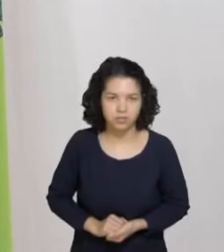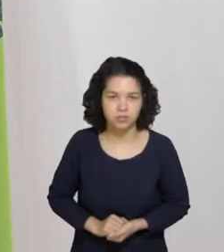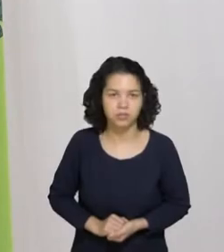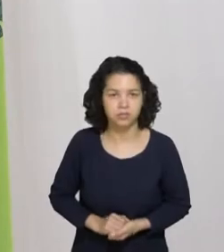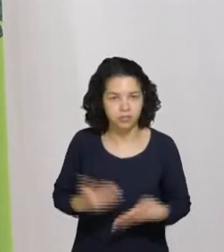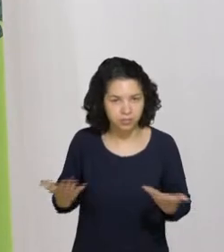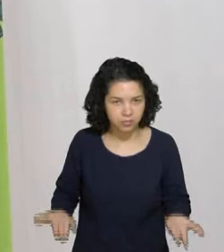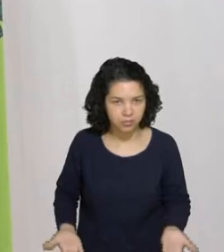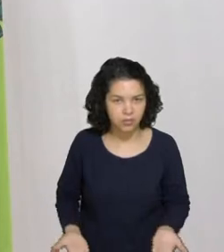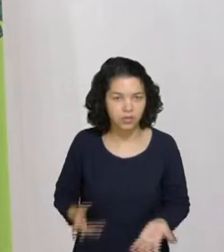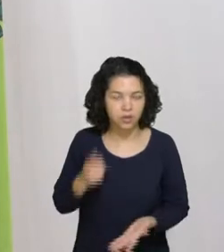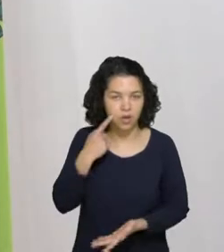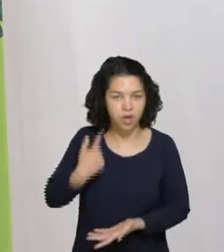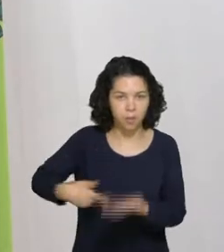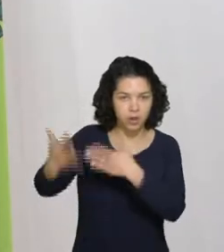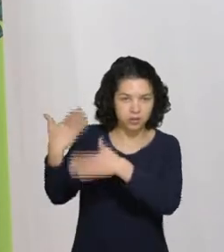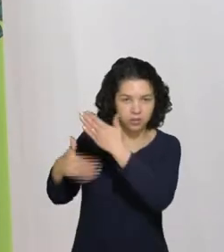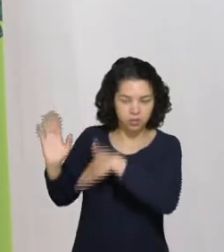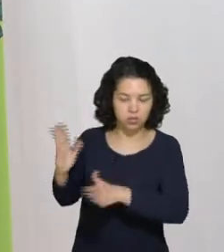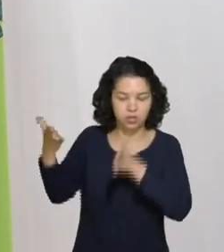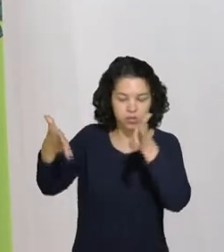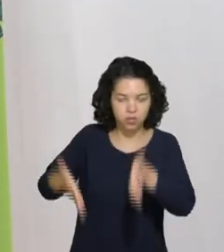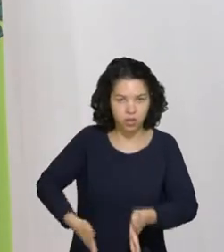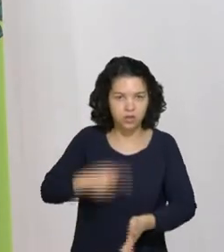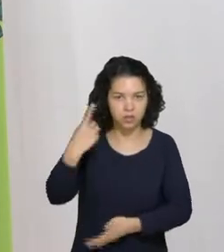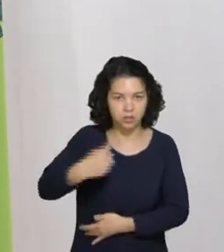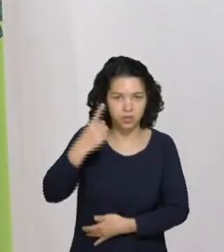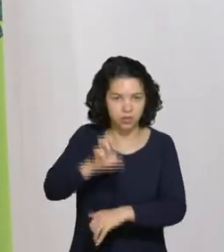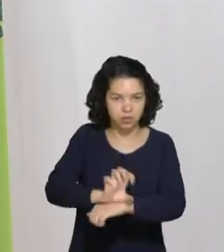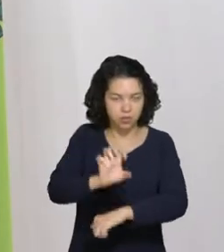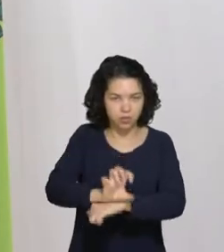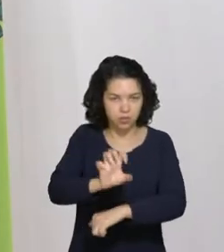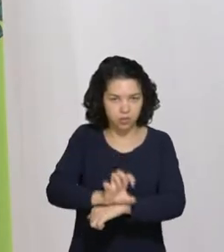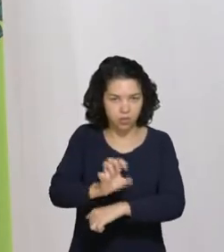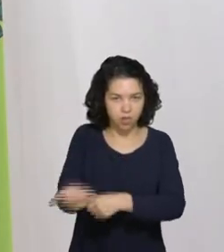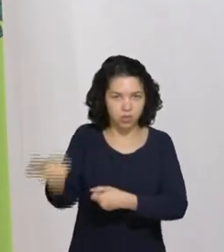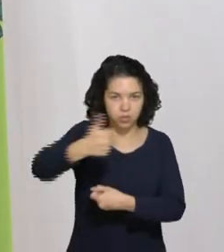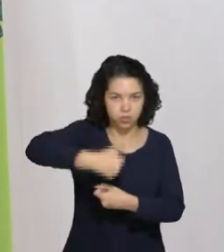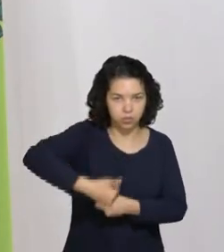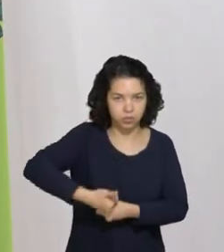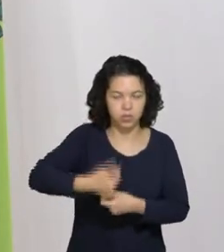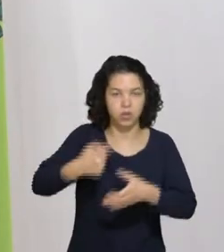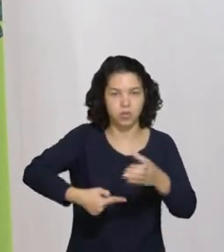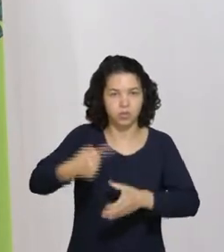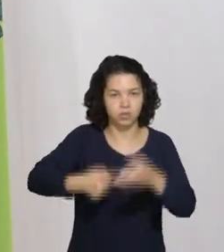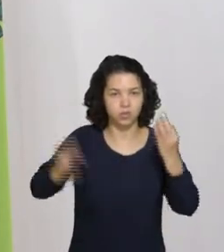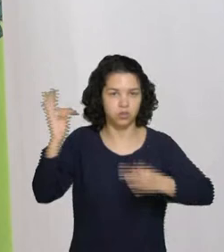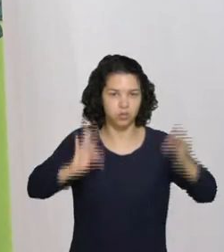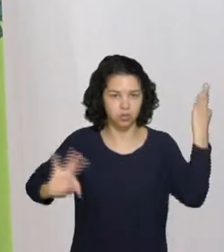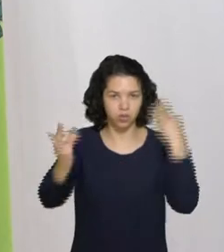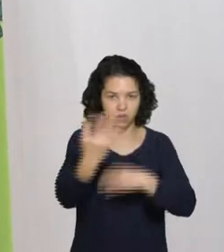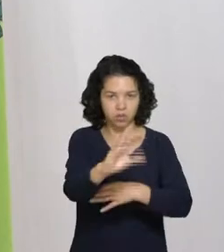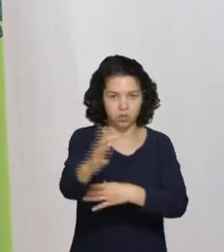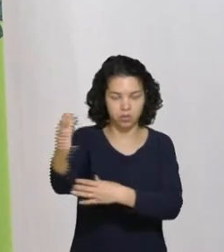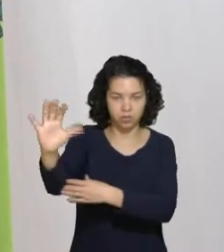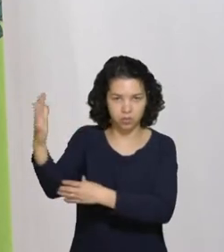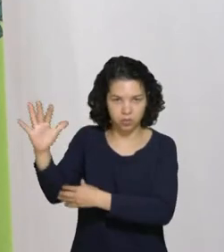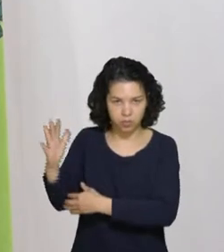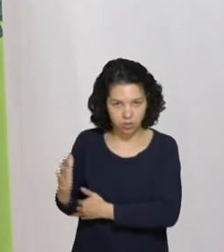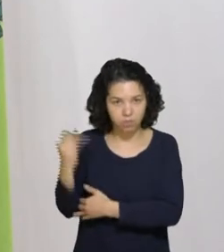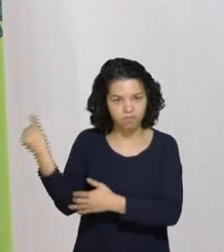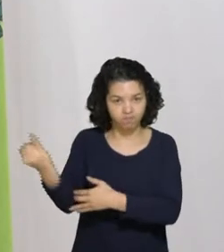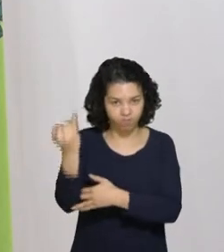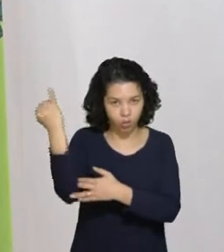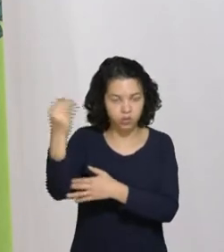Então, desde quando eu cheguei aqui, como deputado estadual, que assumi a Comissão de Turismo e Ambiente, dentro da importância de Piratuba, pelo